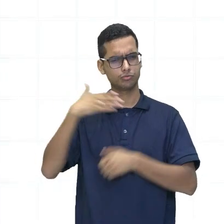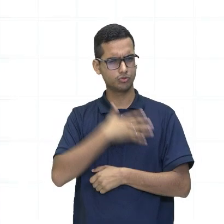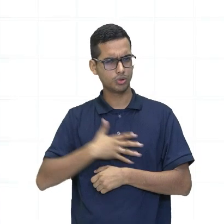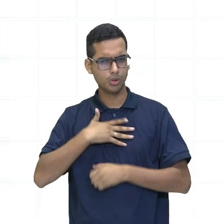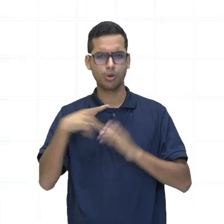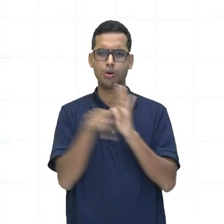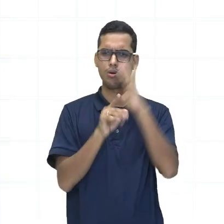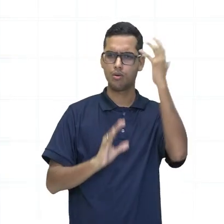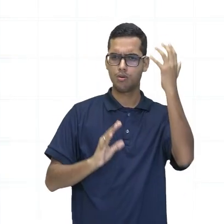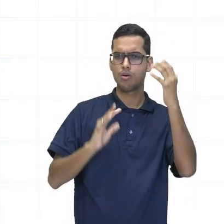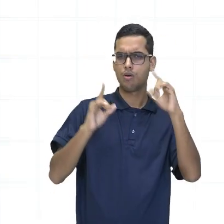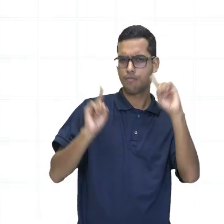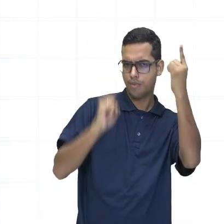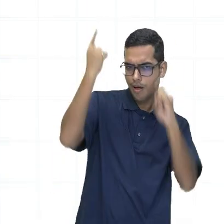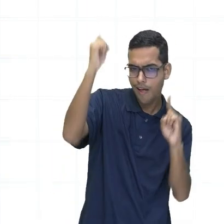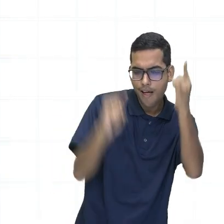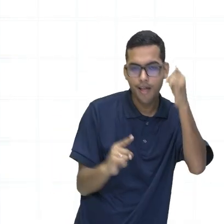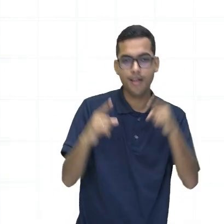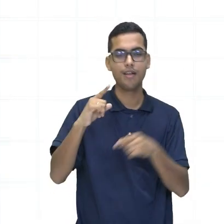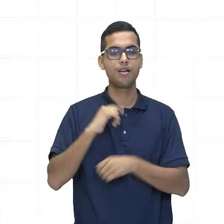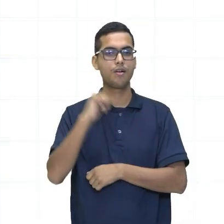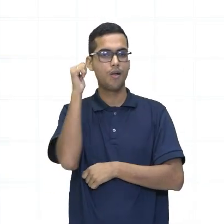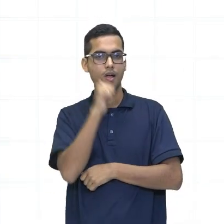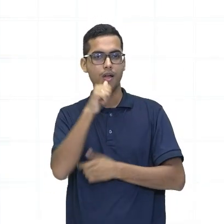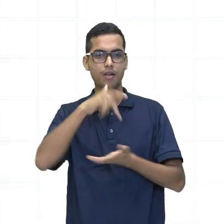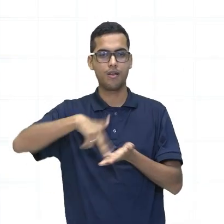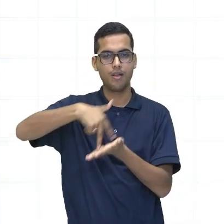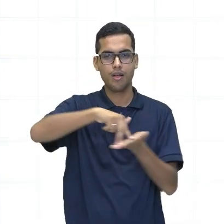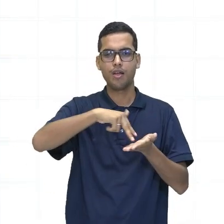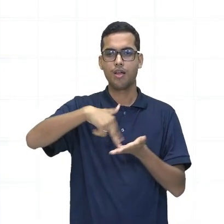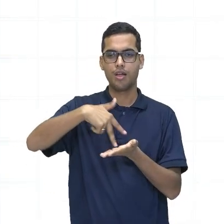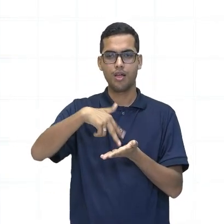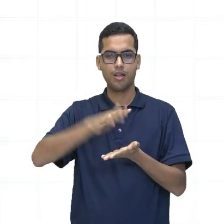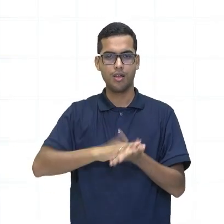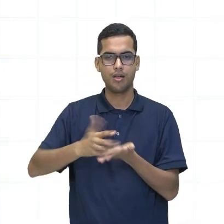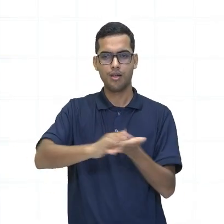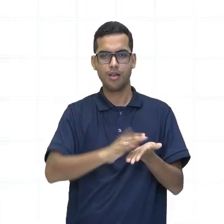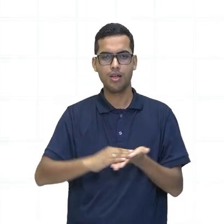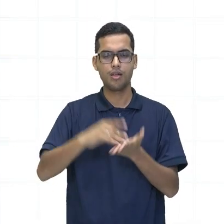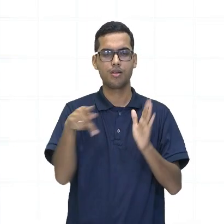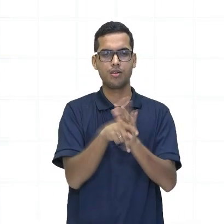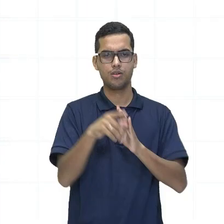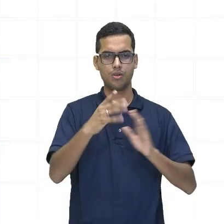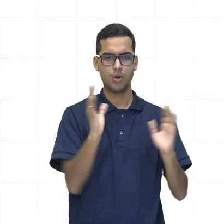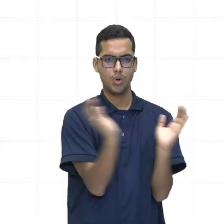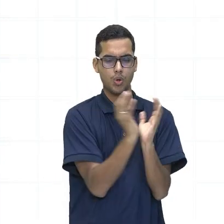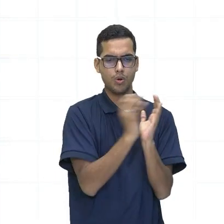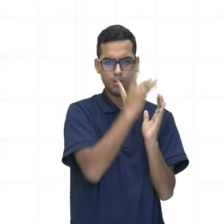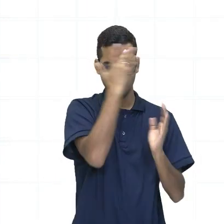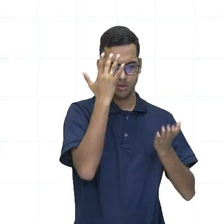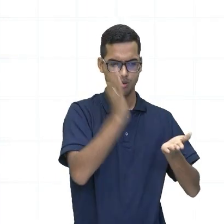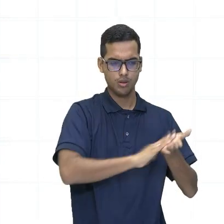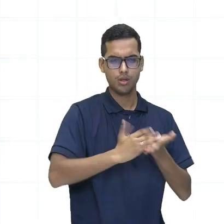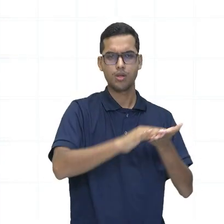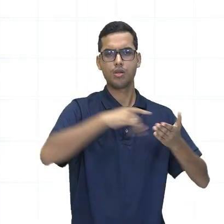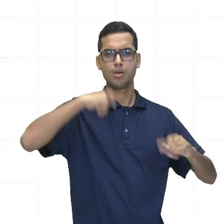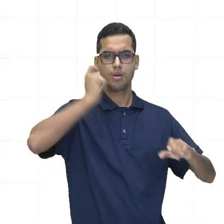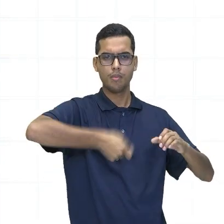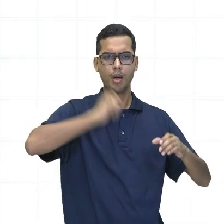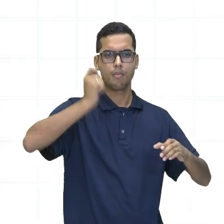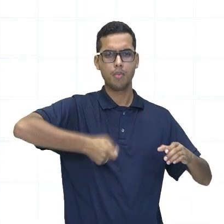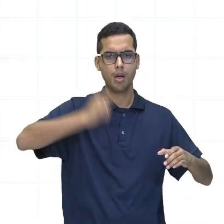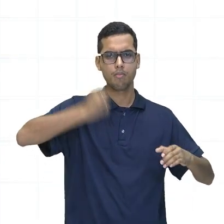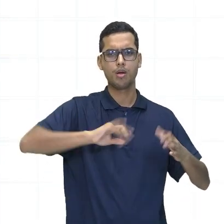as passistas, que ficam em frente, né, da bateria, que é onde os músicos,